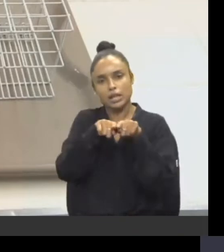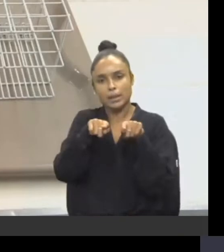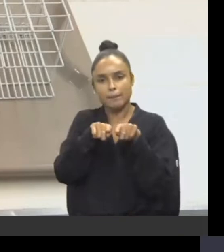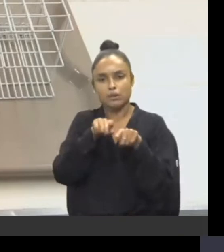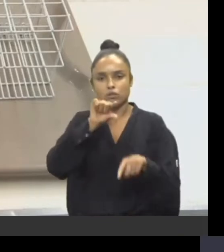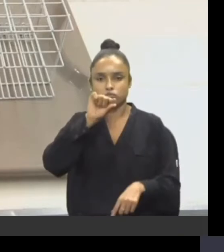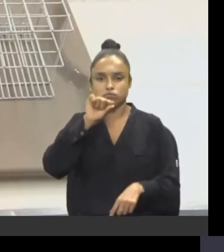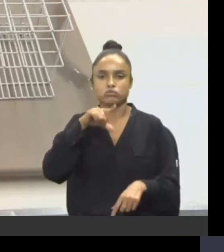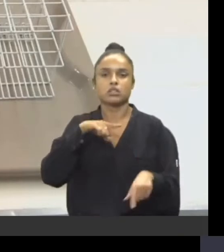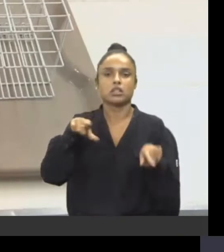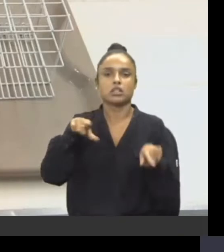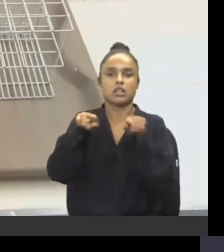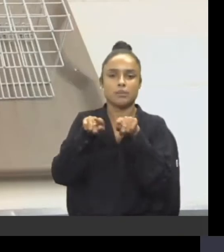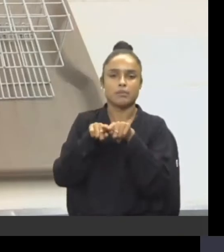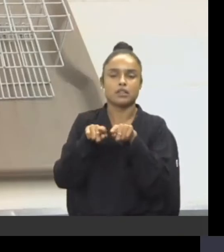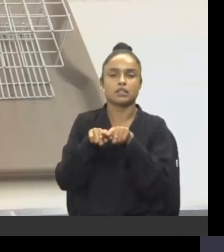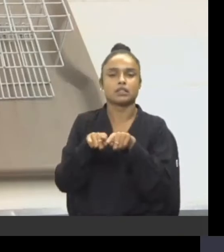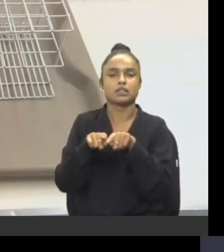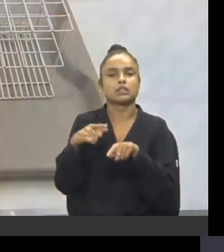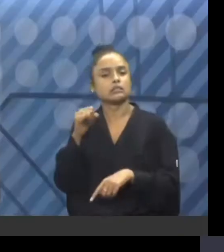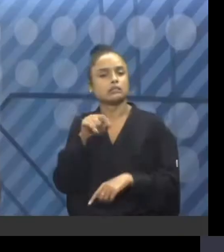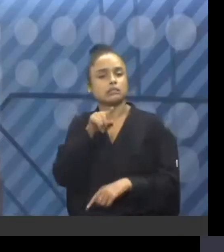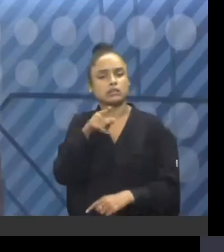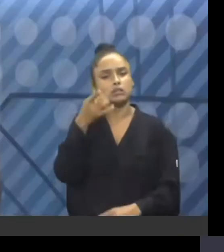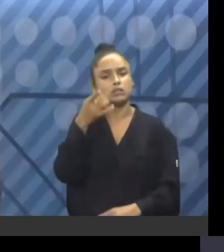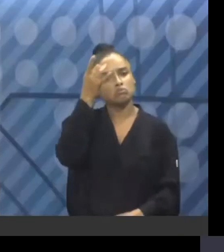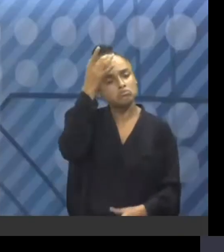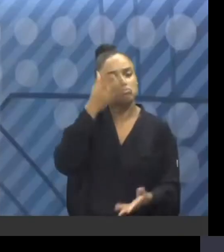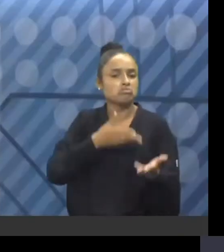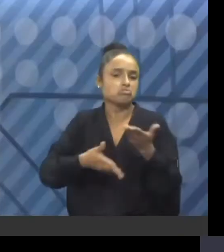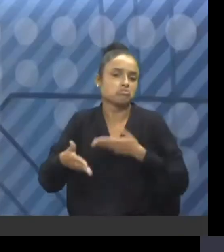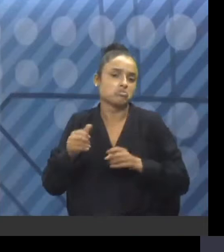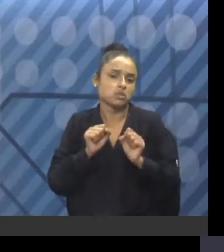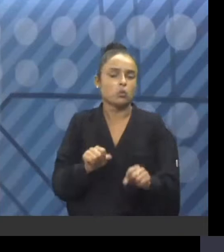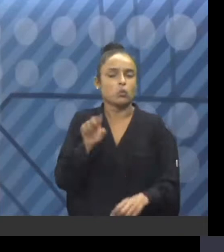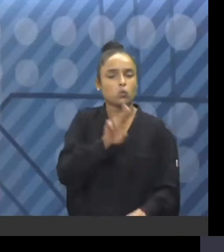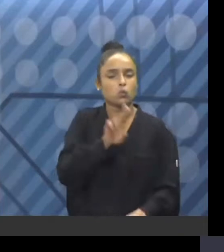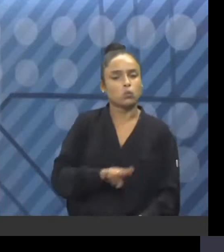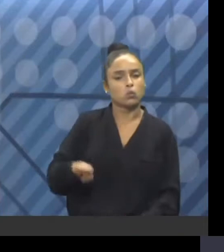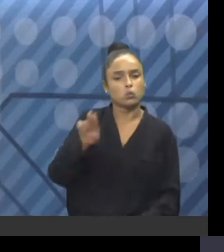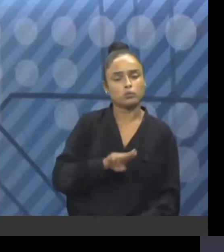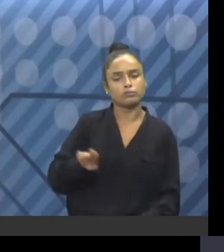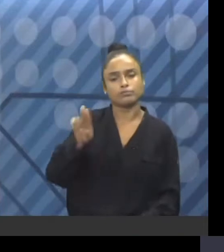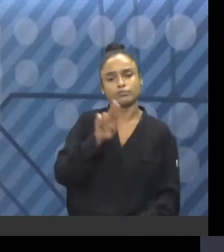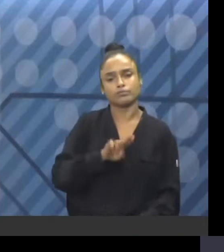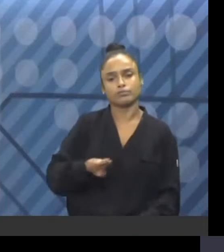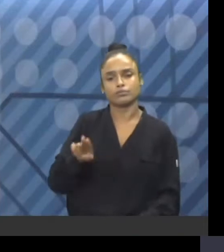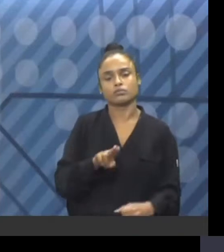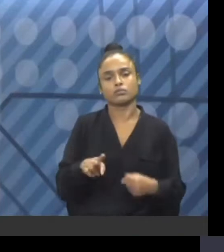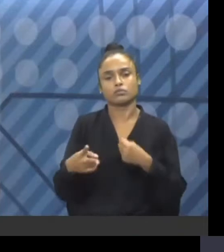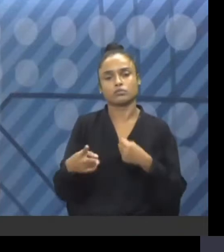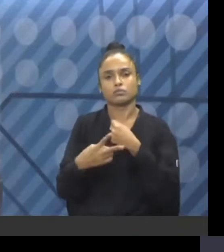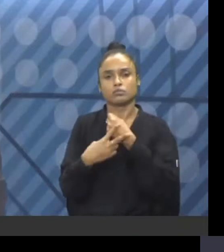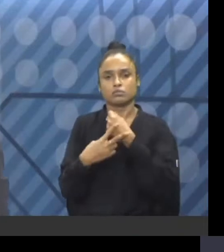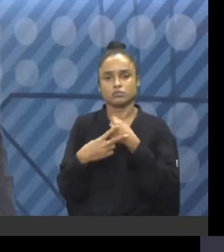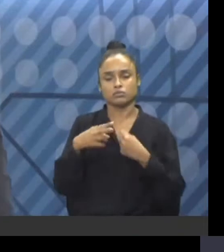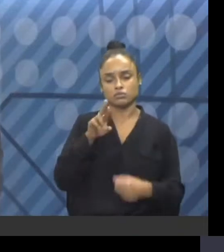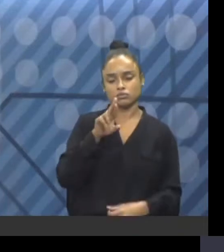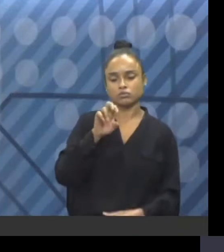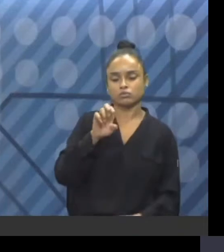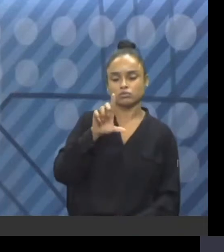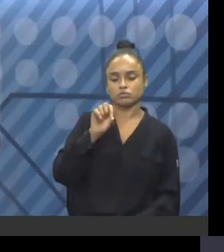alguns passos. E caso vocês achem mais fácil, vocês podem estar utilizando vidro de relógio para a